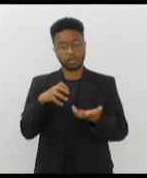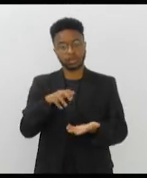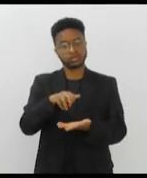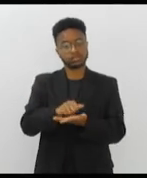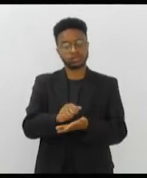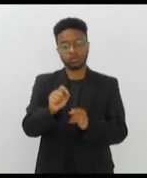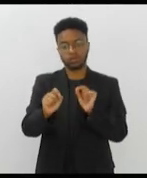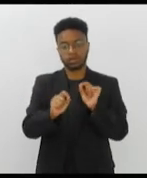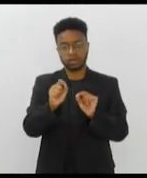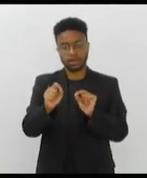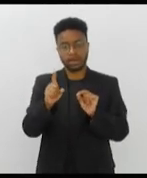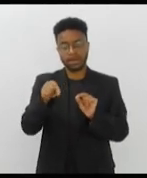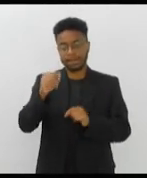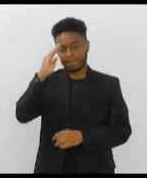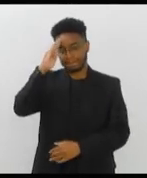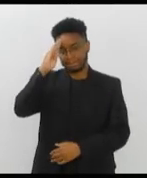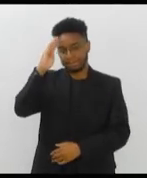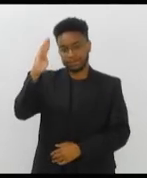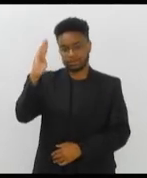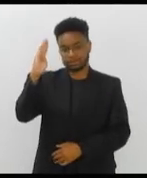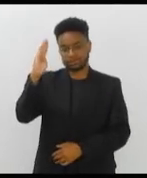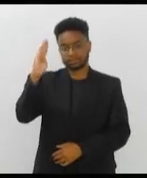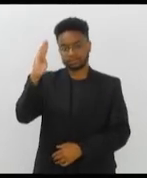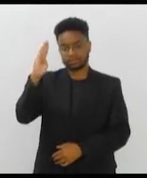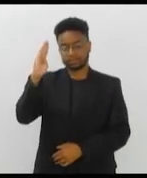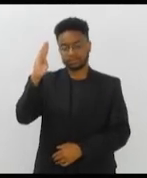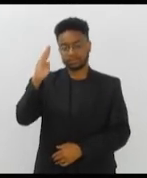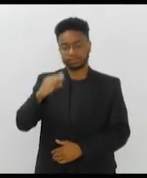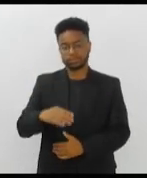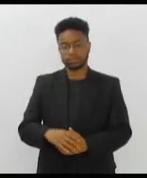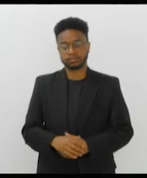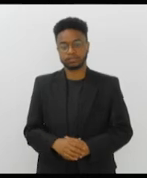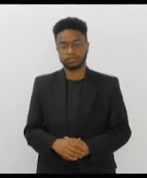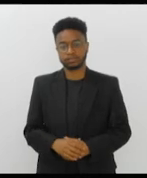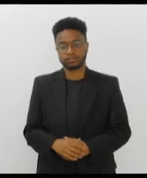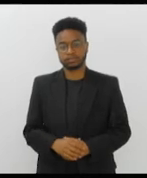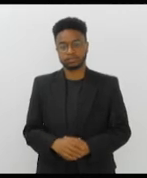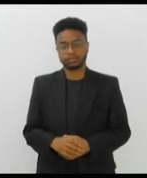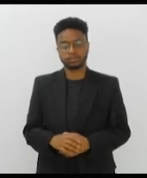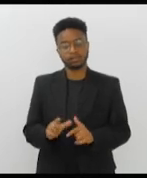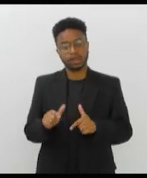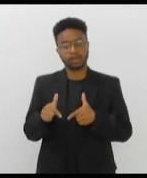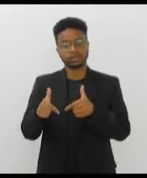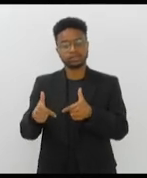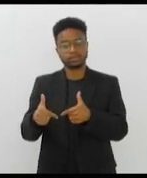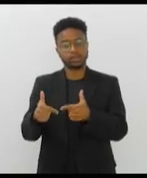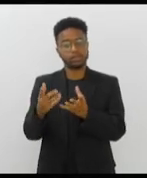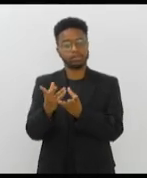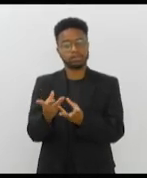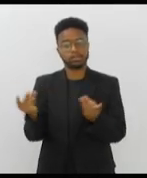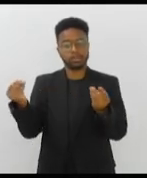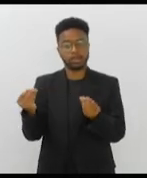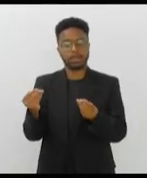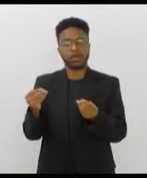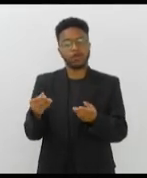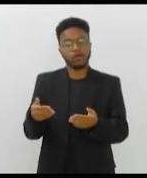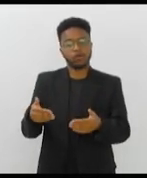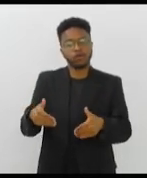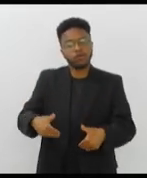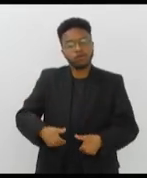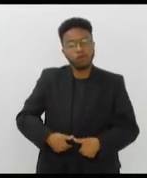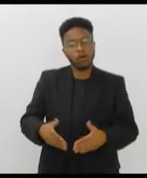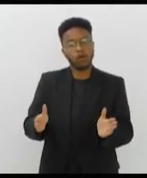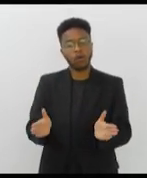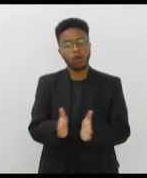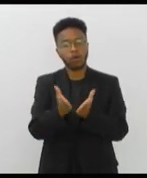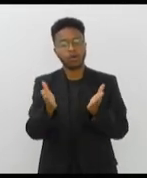é fundamental o combate à miséria, à fome, prestígio que deve